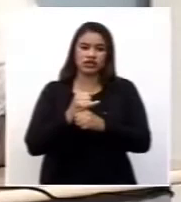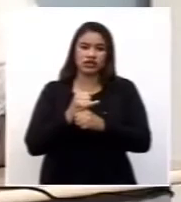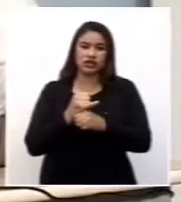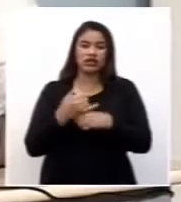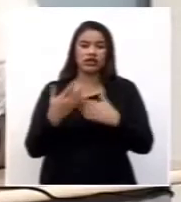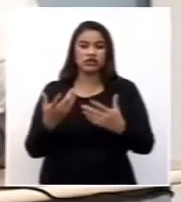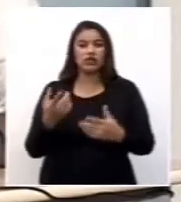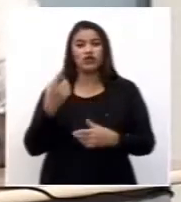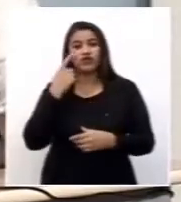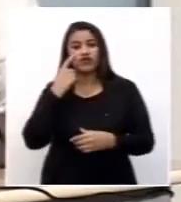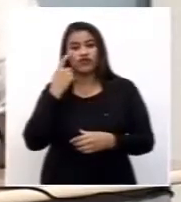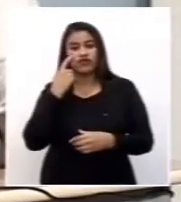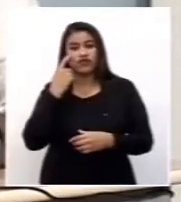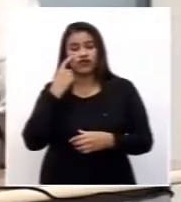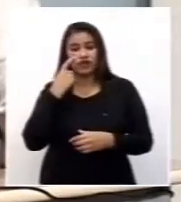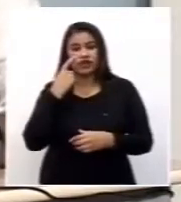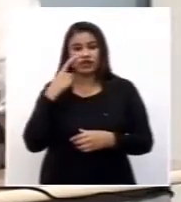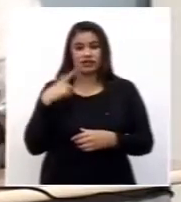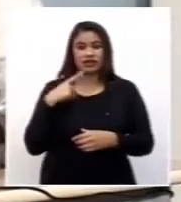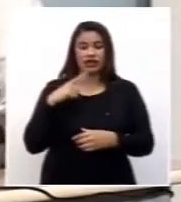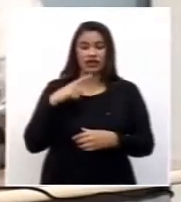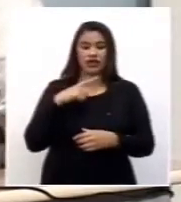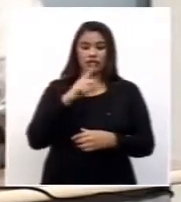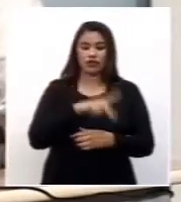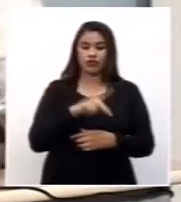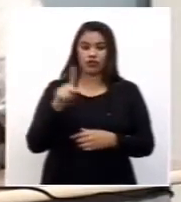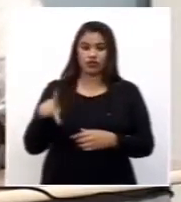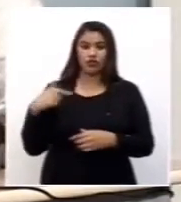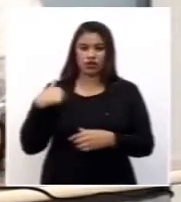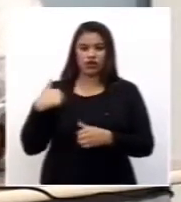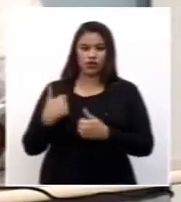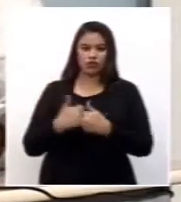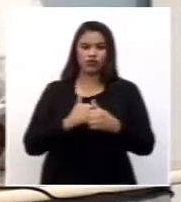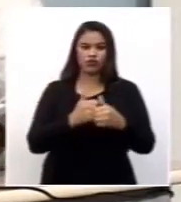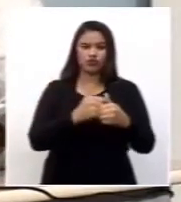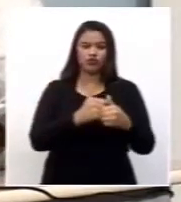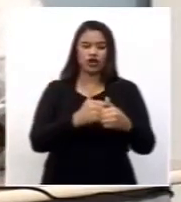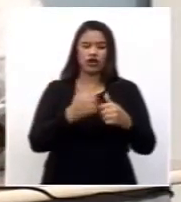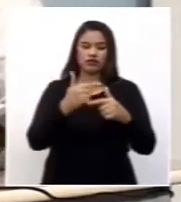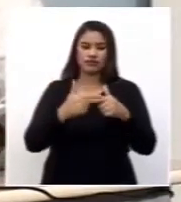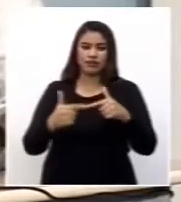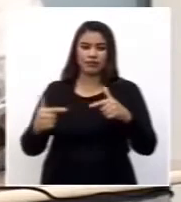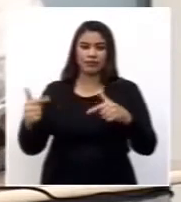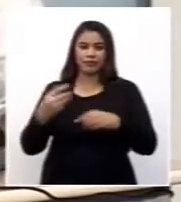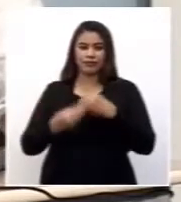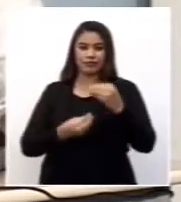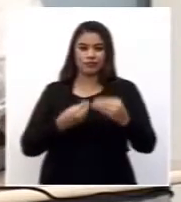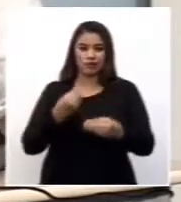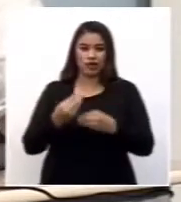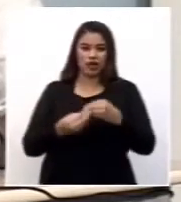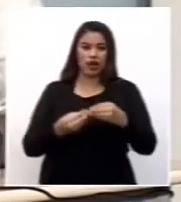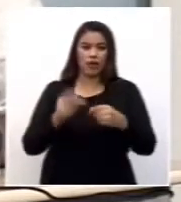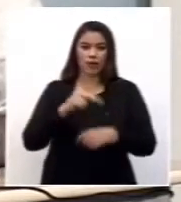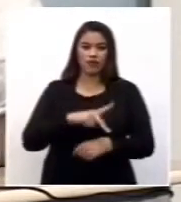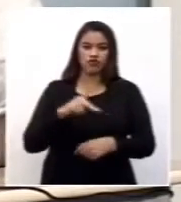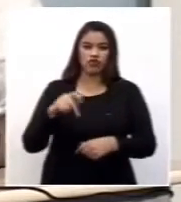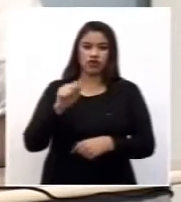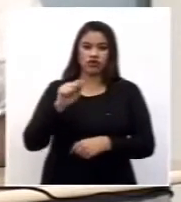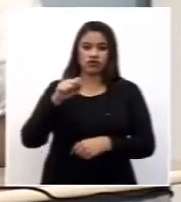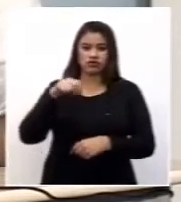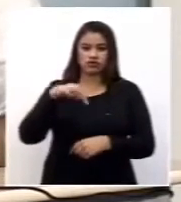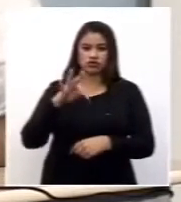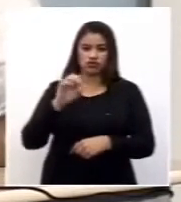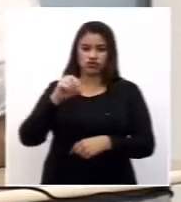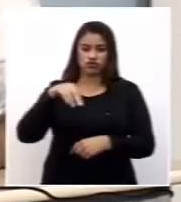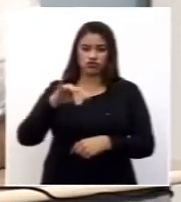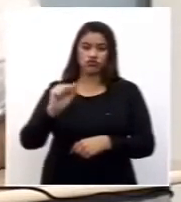uma professora, eu acompanho ela, as aulas, né, no decorrer da semana, a professora Antônia, se não me engano é